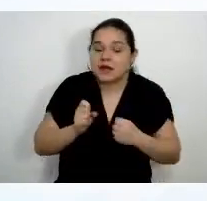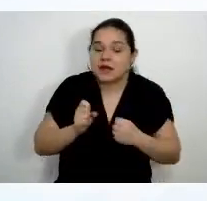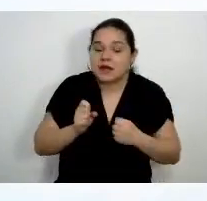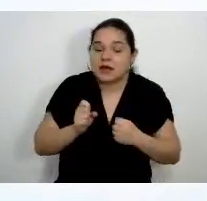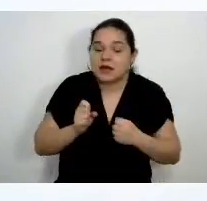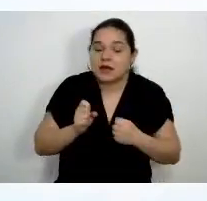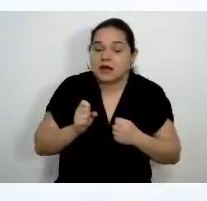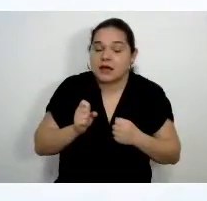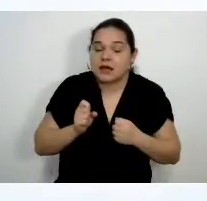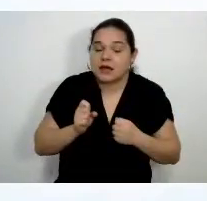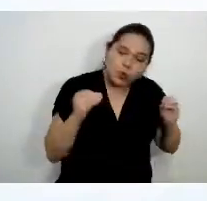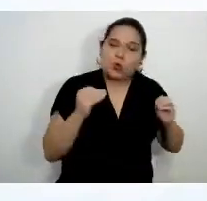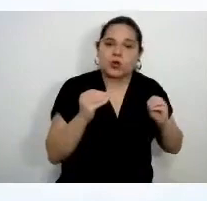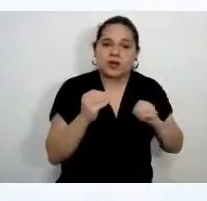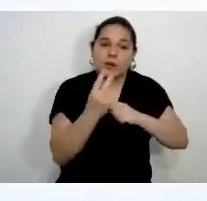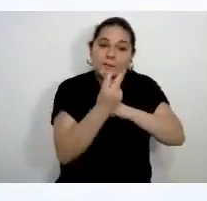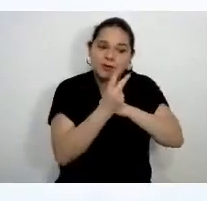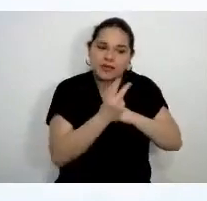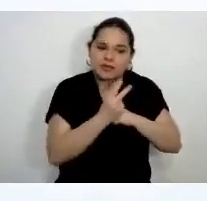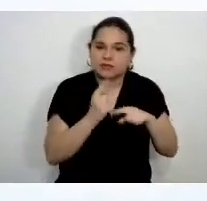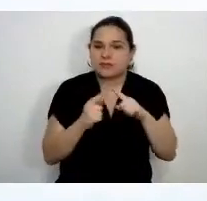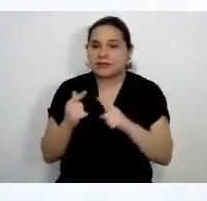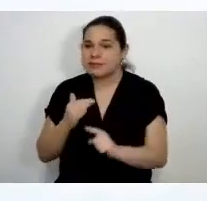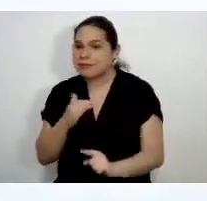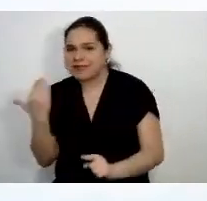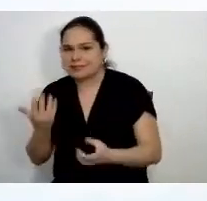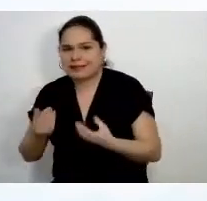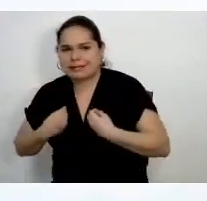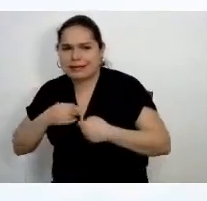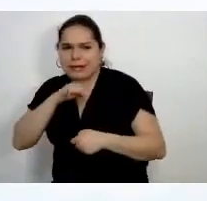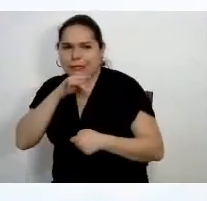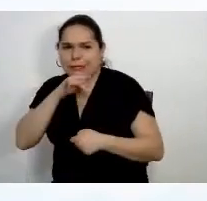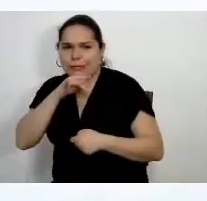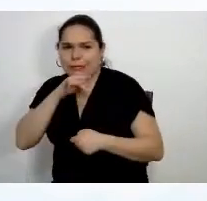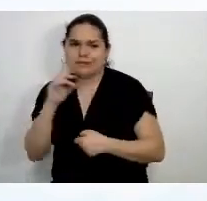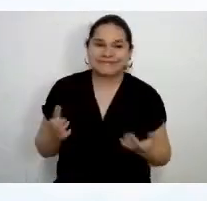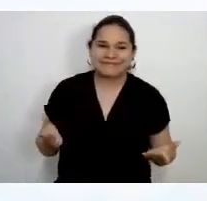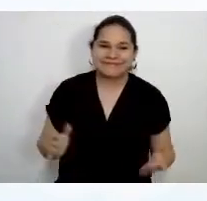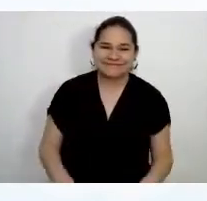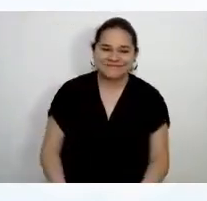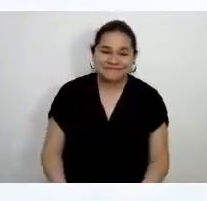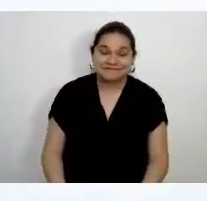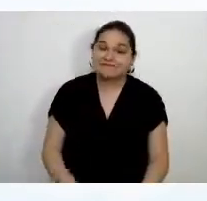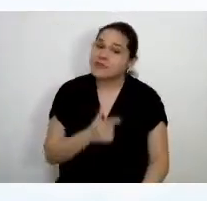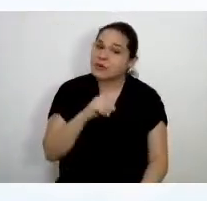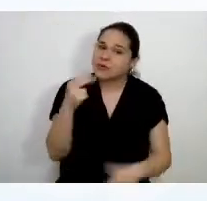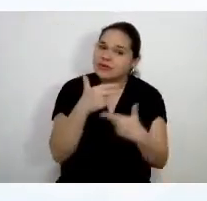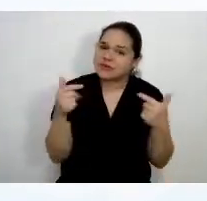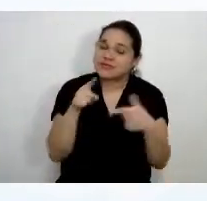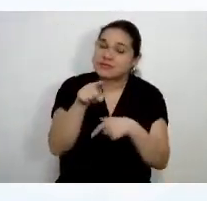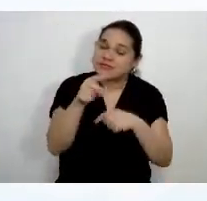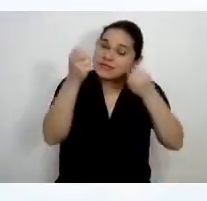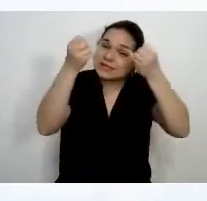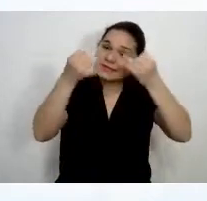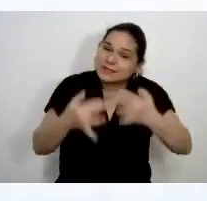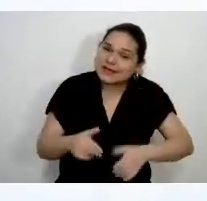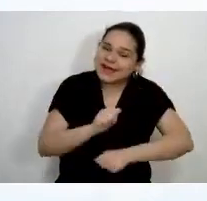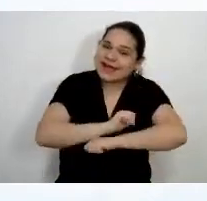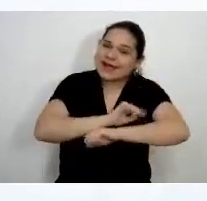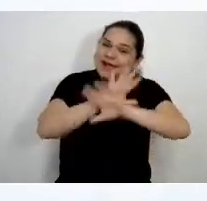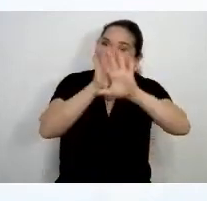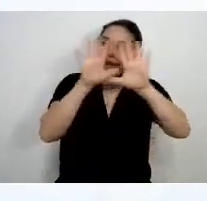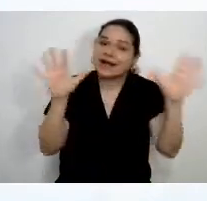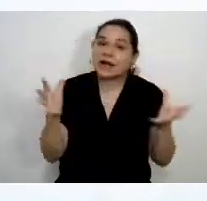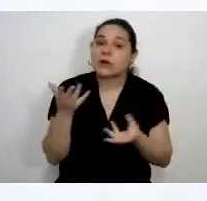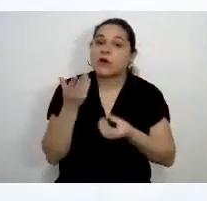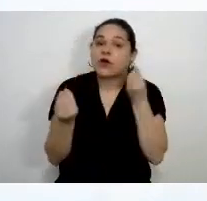proteger, mas matar não vai. Então, foi muito legal. Outra coisa foi o senhor também nos esclarecer aqui a necessidade